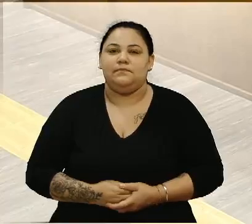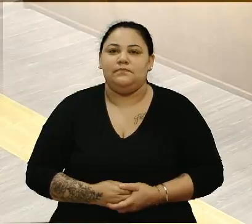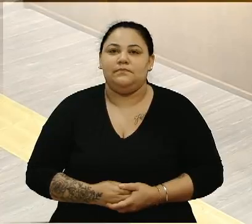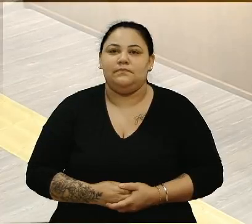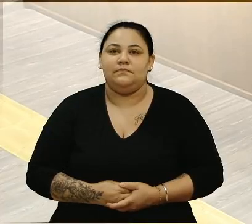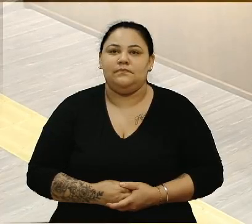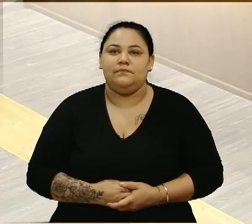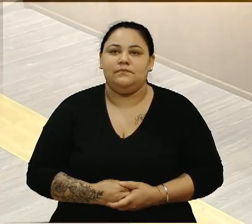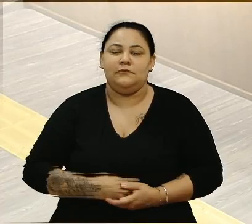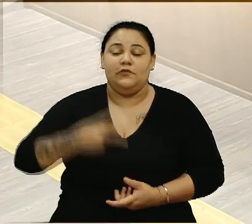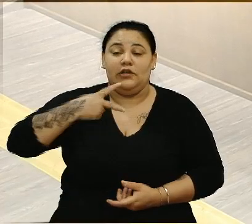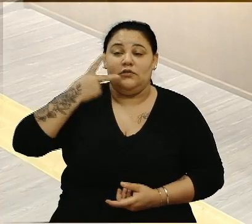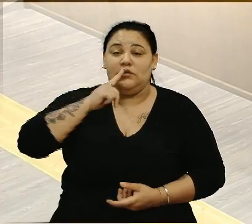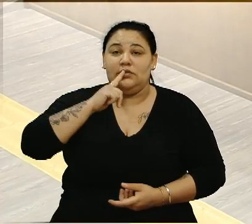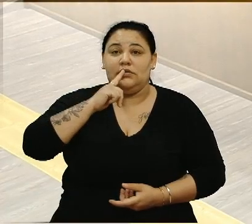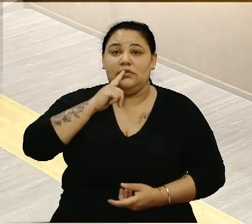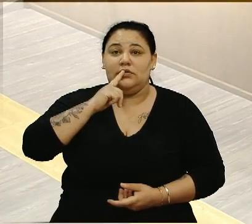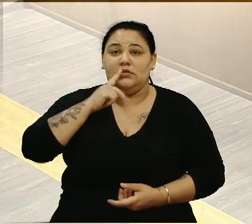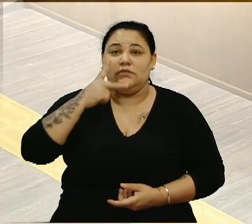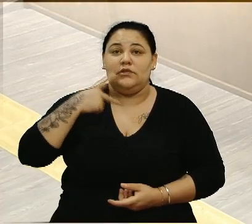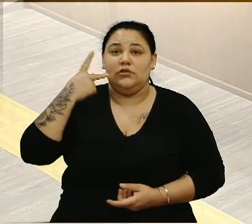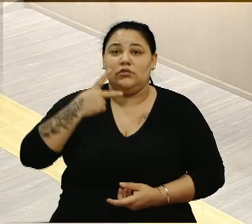do Progressistas.